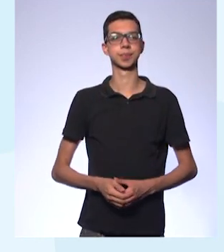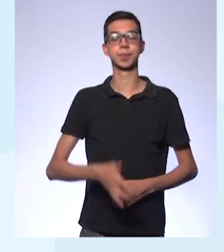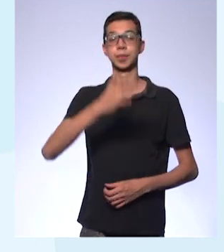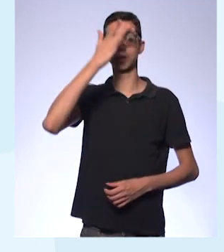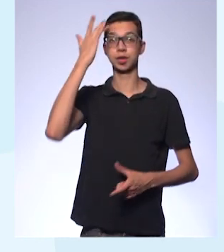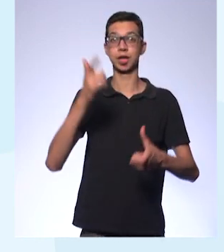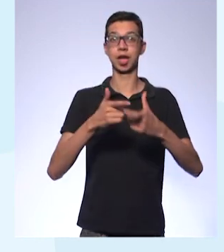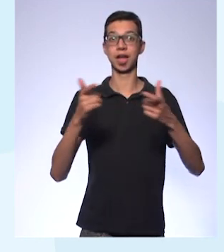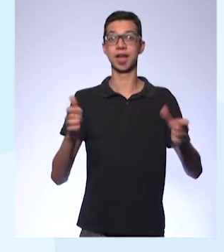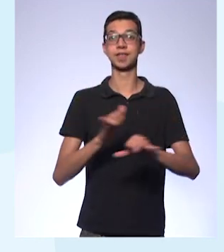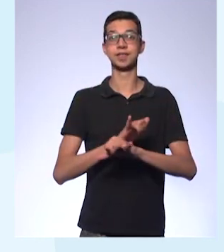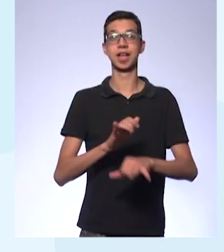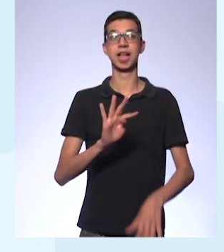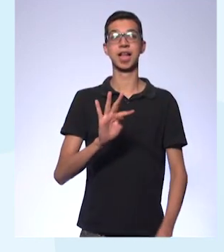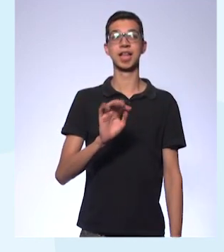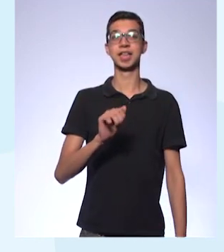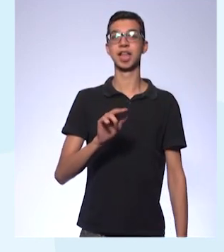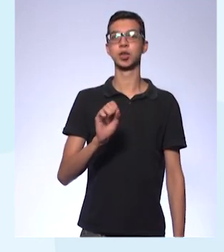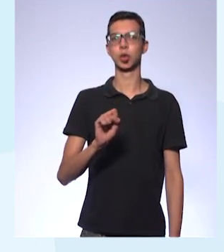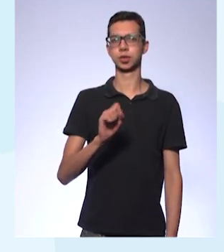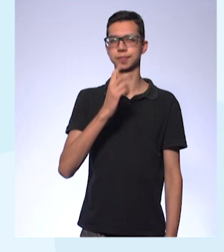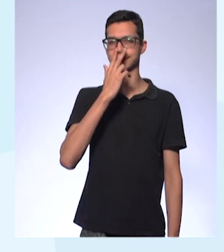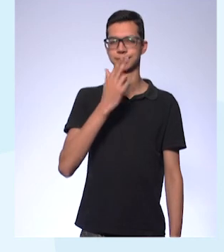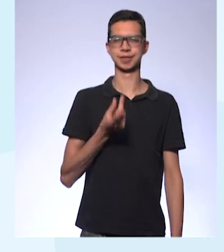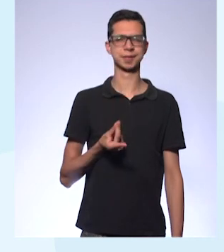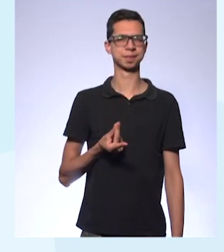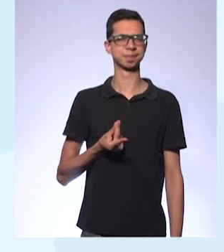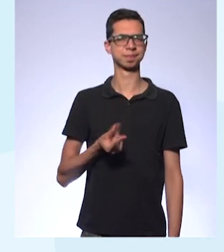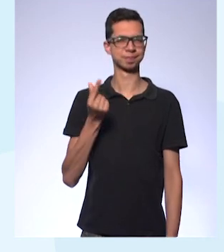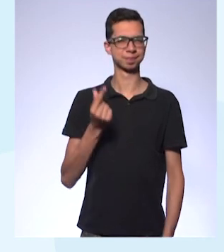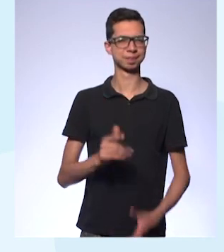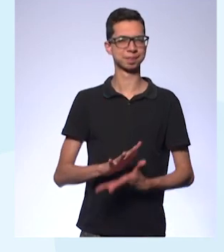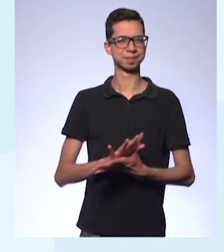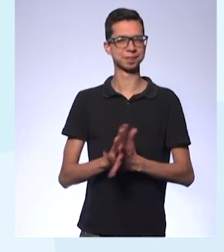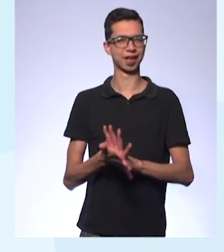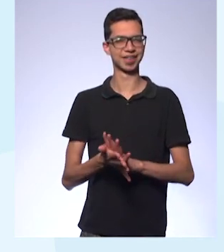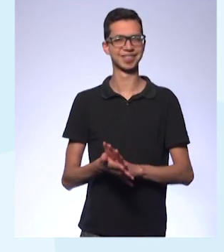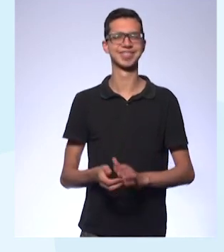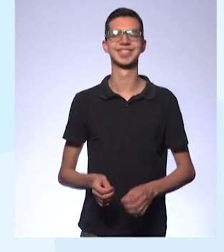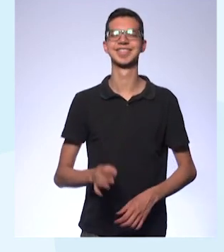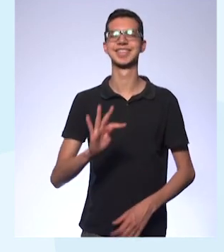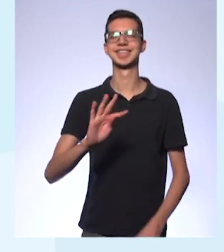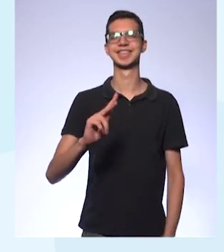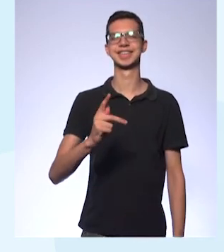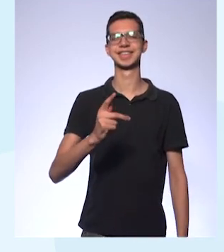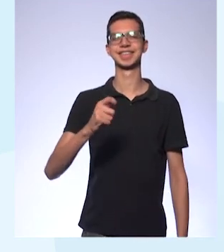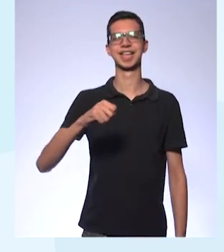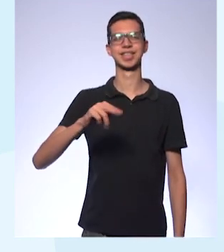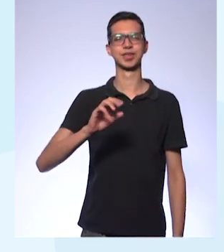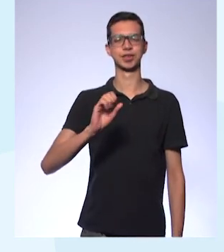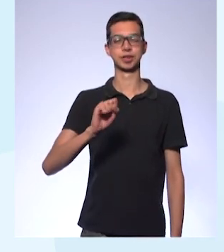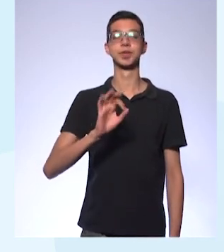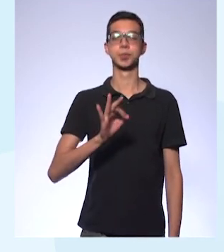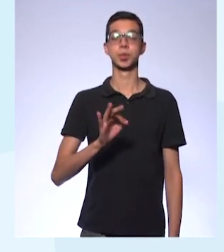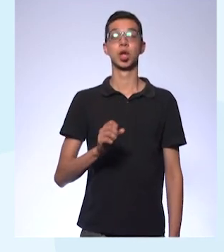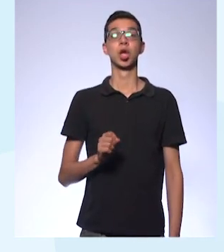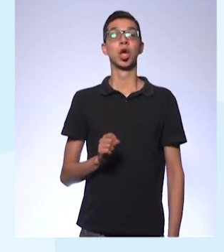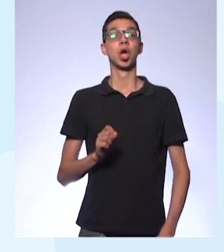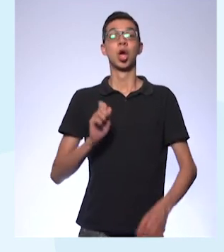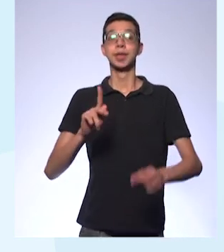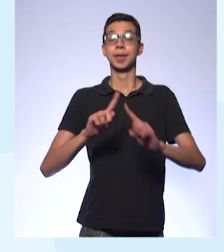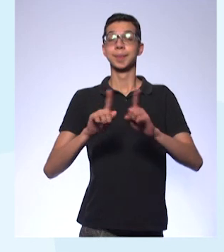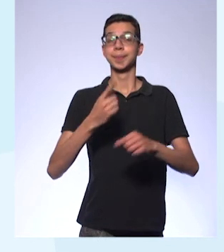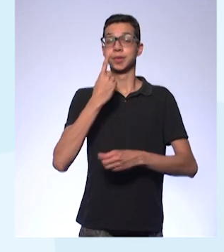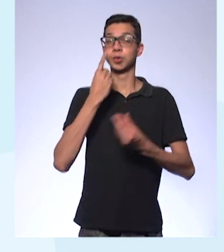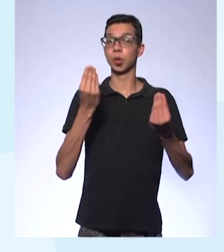Thanos estralando os dedos. Ó, tá. Oh, meu Deus, pode ser. Mas e aí, a leitura biológica, como é que faz? A leitura biológica dessa